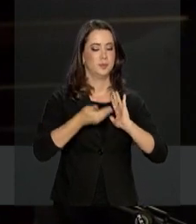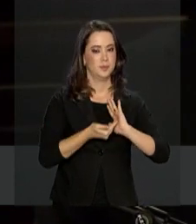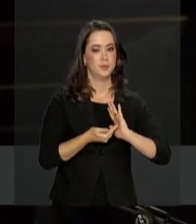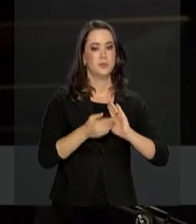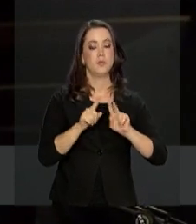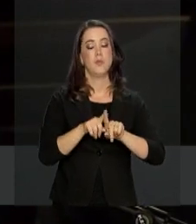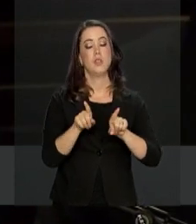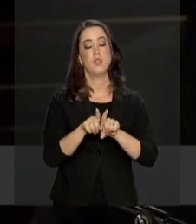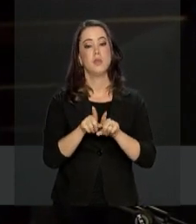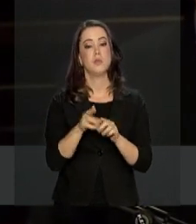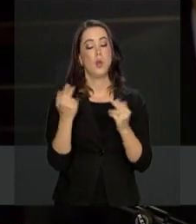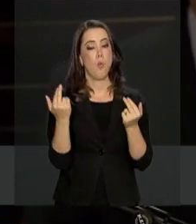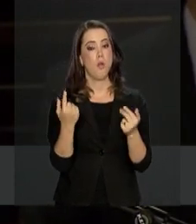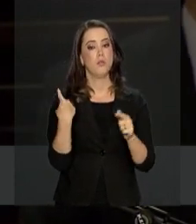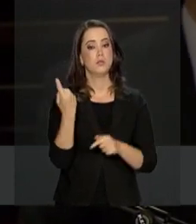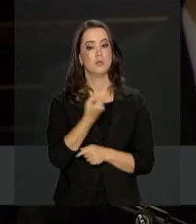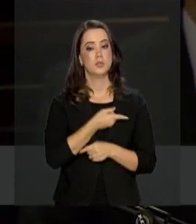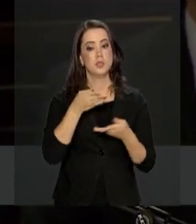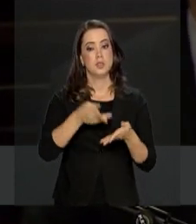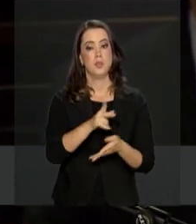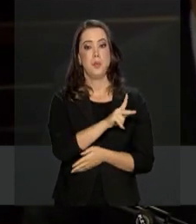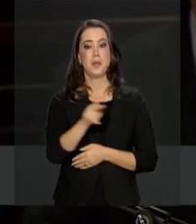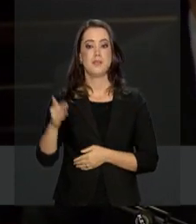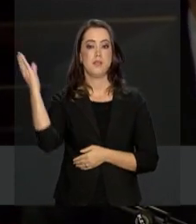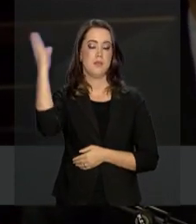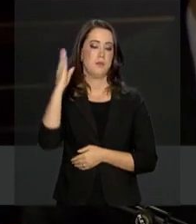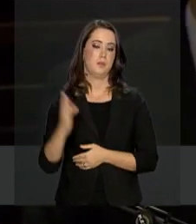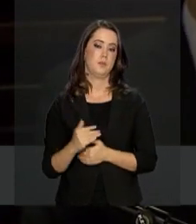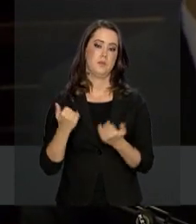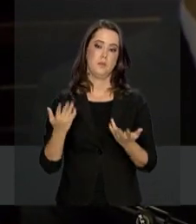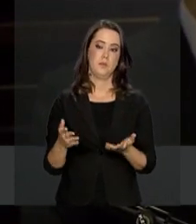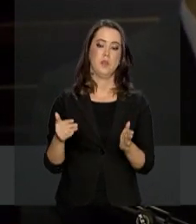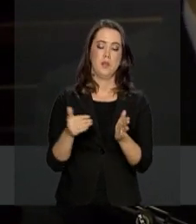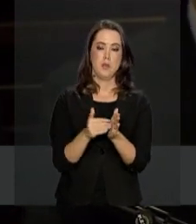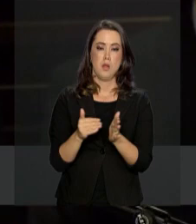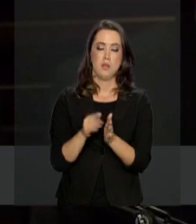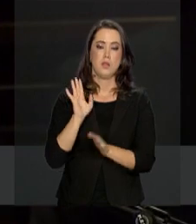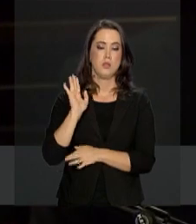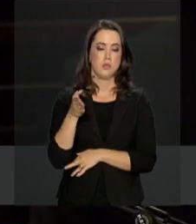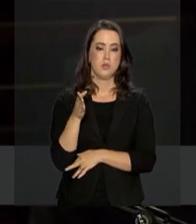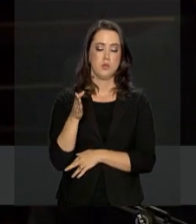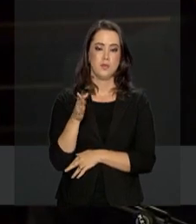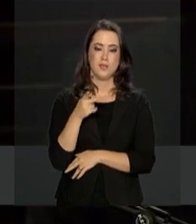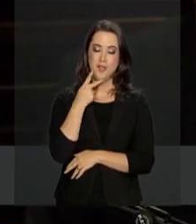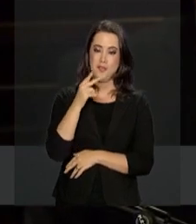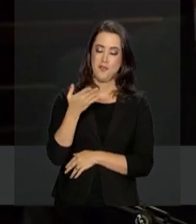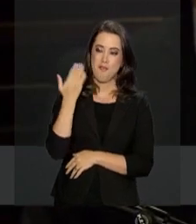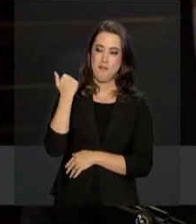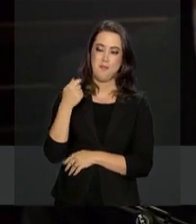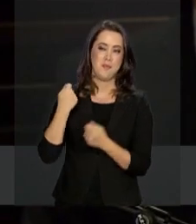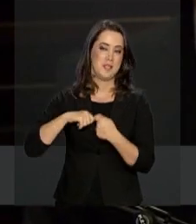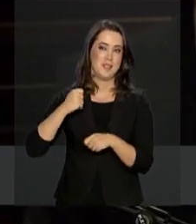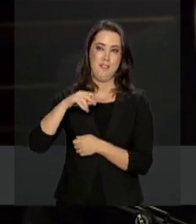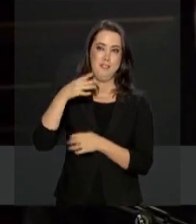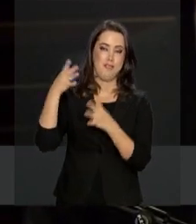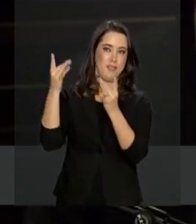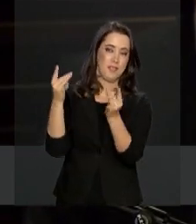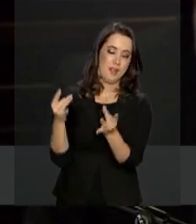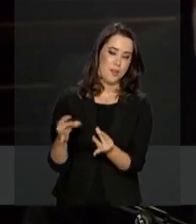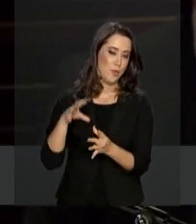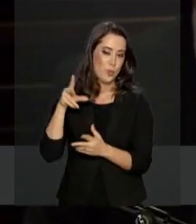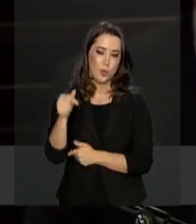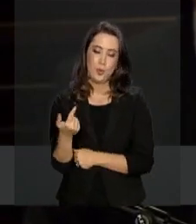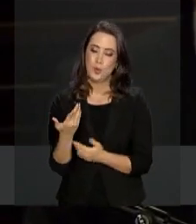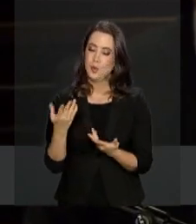igual maneira agora na presidência da república eu até digamos assim faria um relato daquilo que